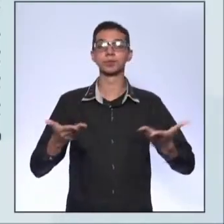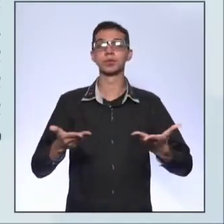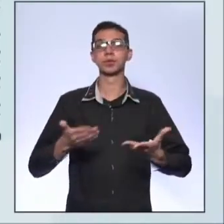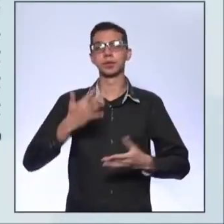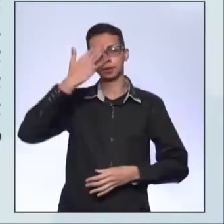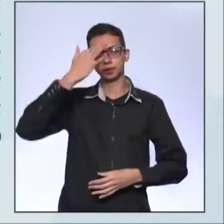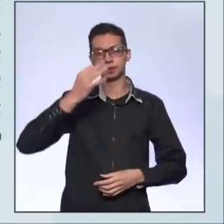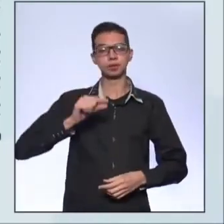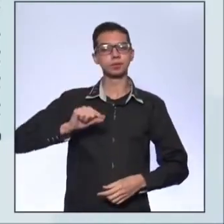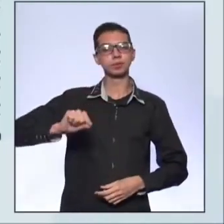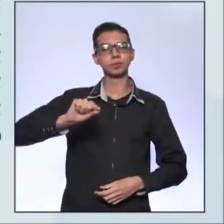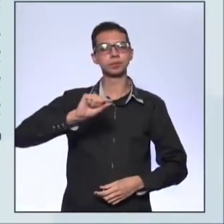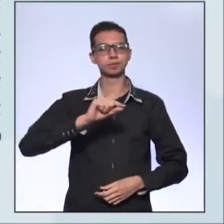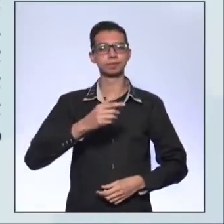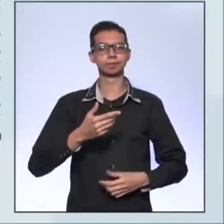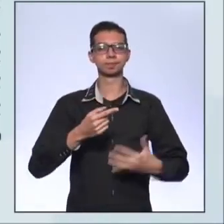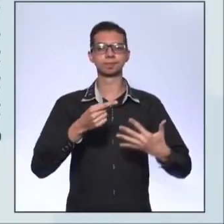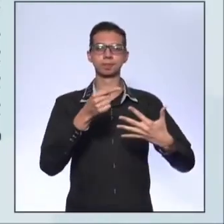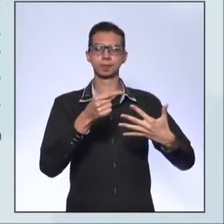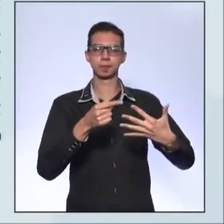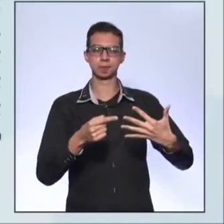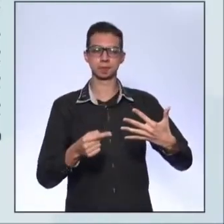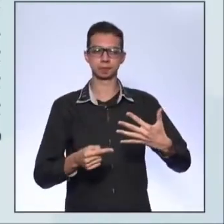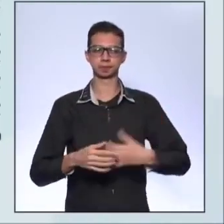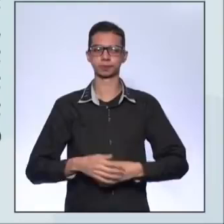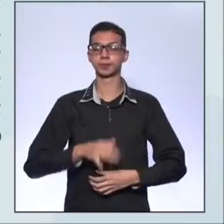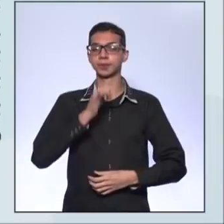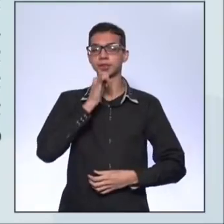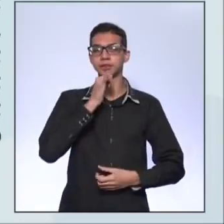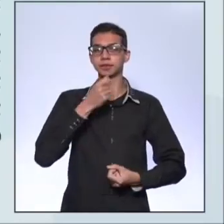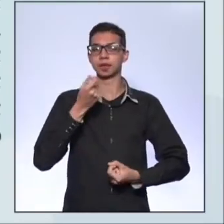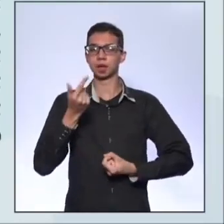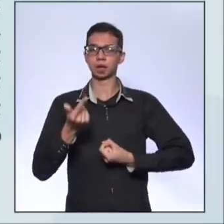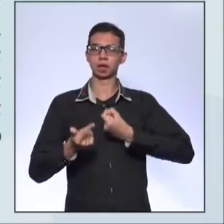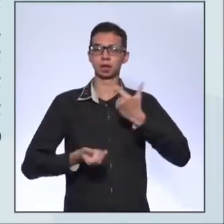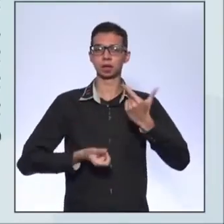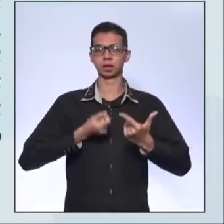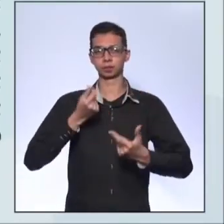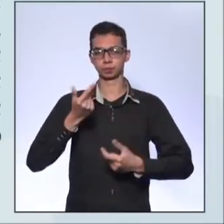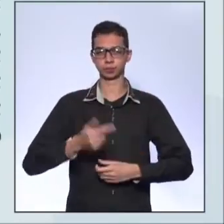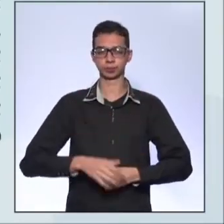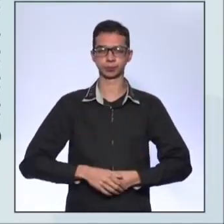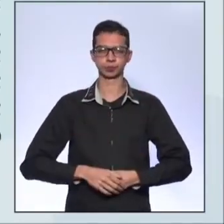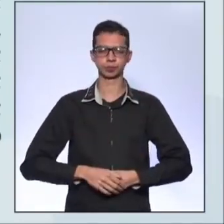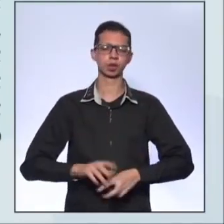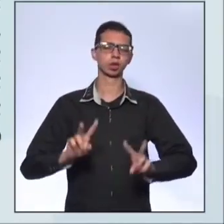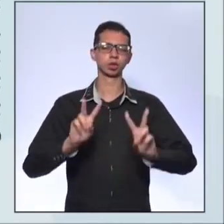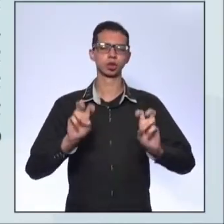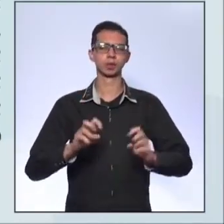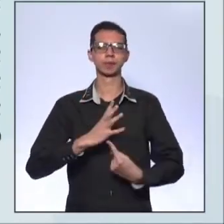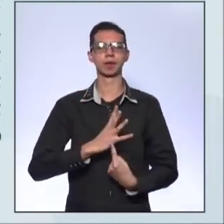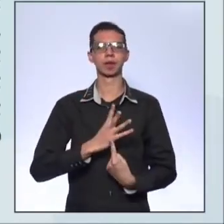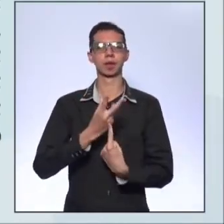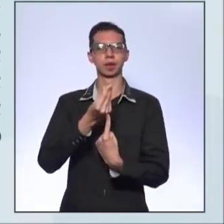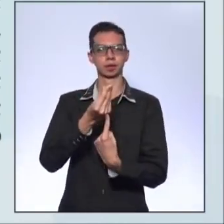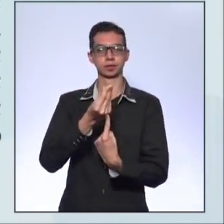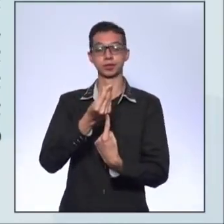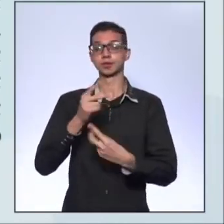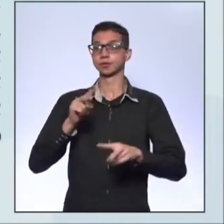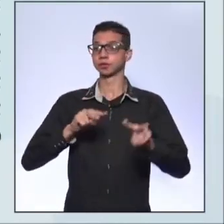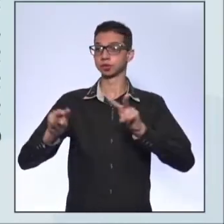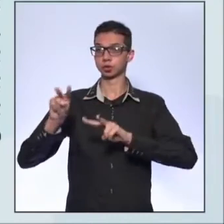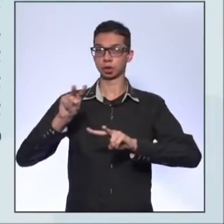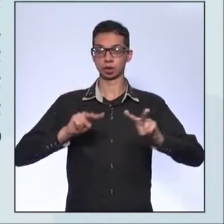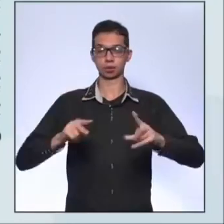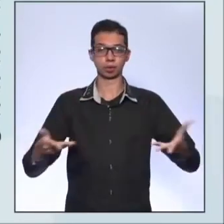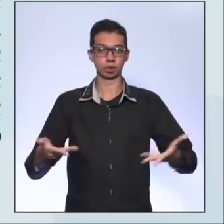pouquinho esses conceitos, tá? Vamos pegar alguns exemplos de modalidades das artes visuais na atualidade. Nós